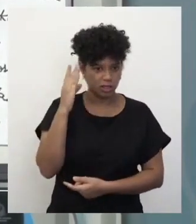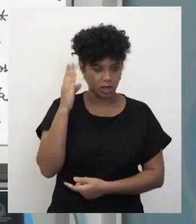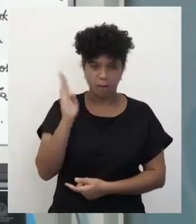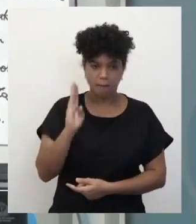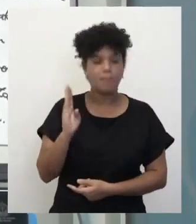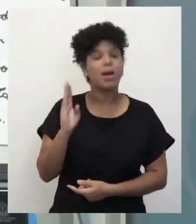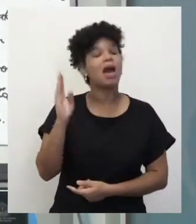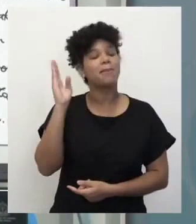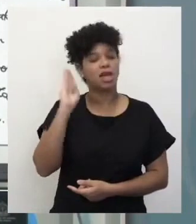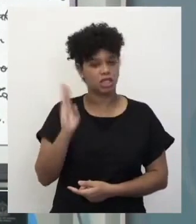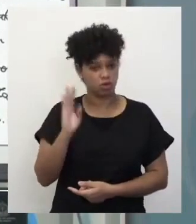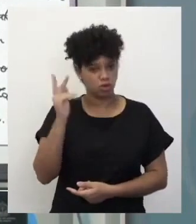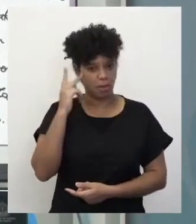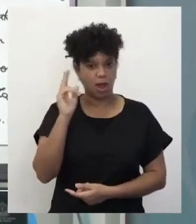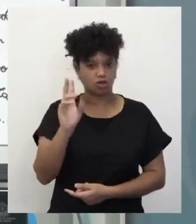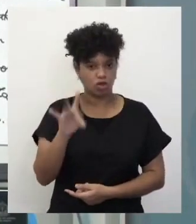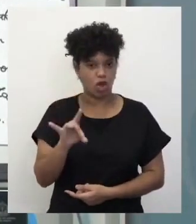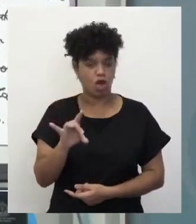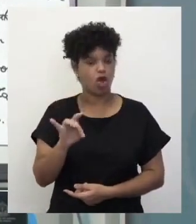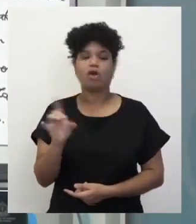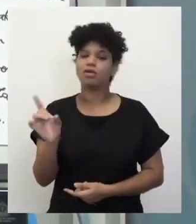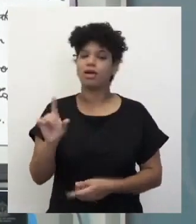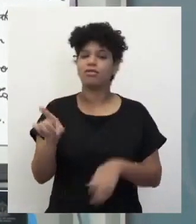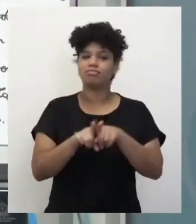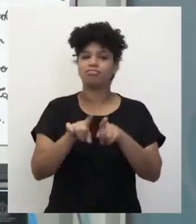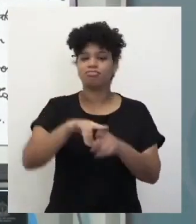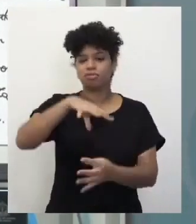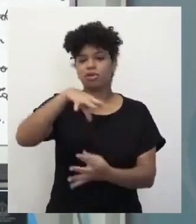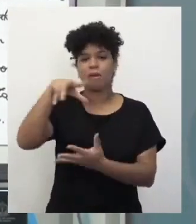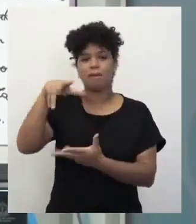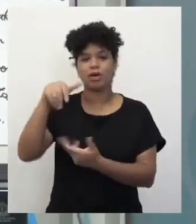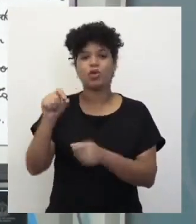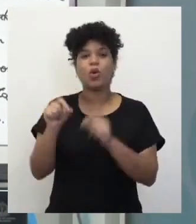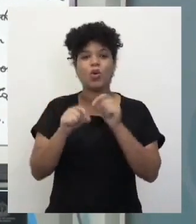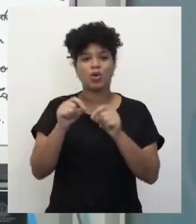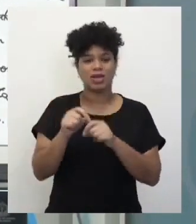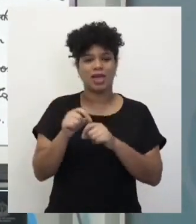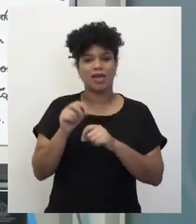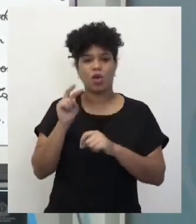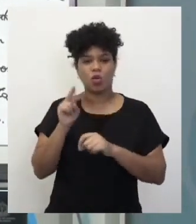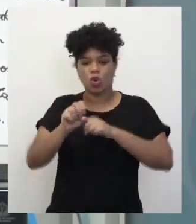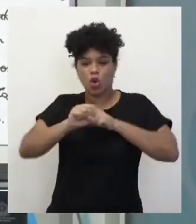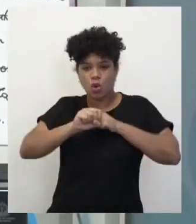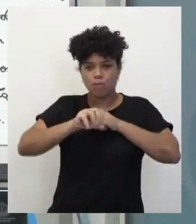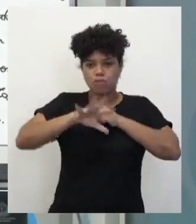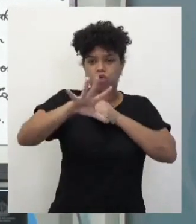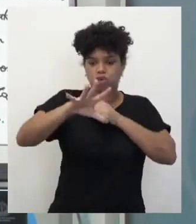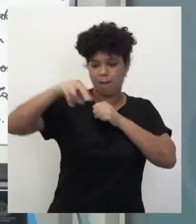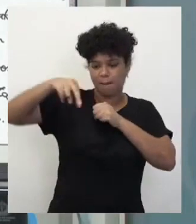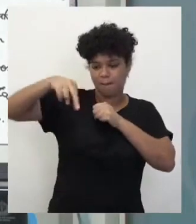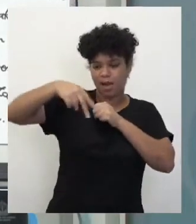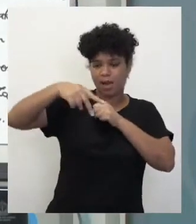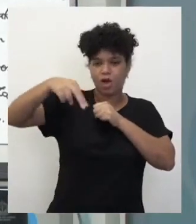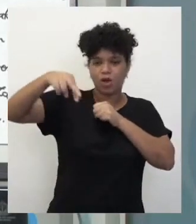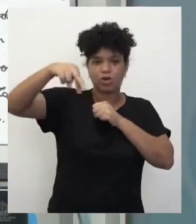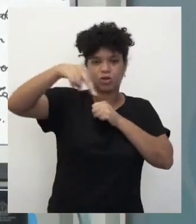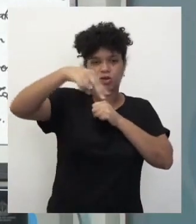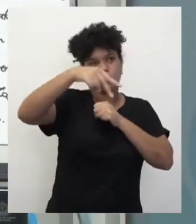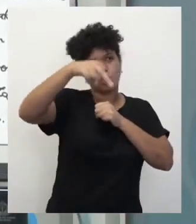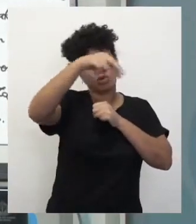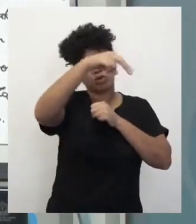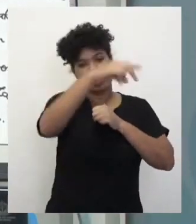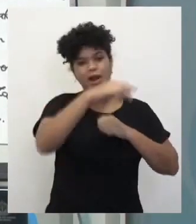viajou pelo mundo, onde se tinha a projeção de escadas. Então, ao passo que você tinha escadas feitas em escultura